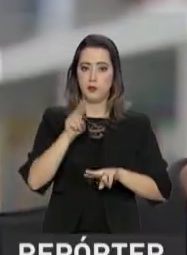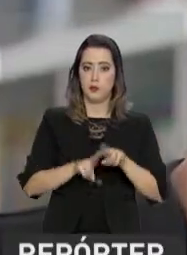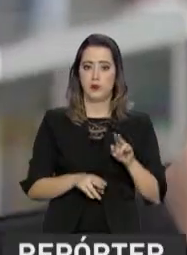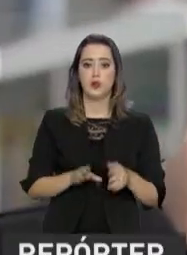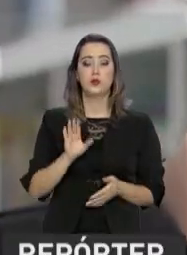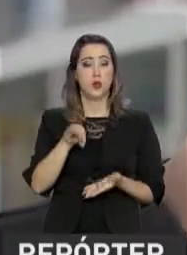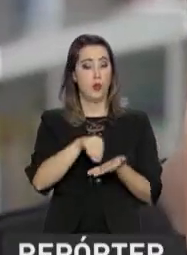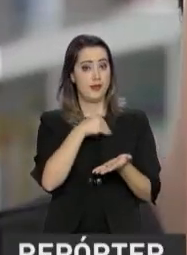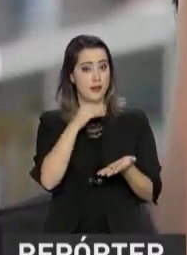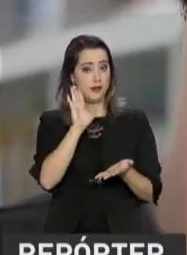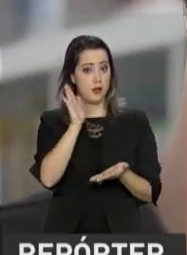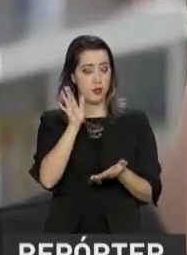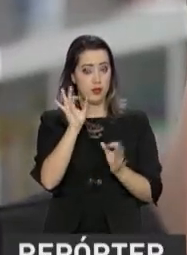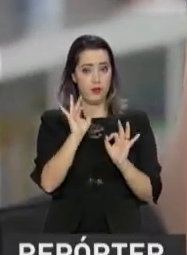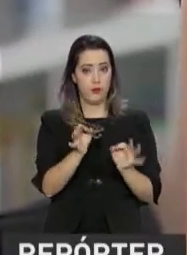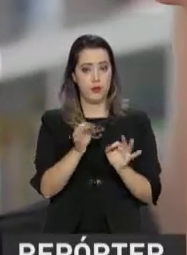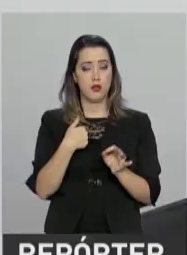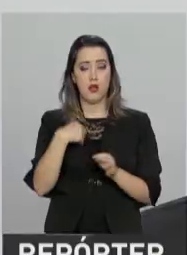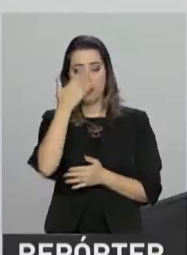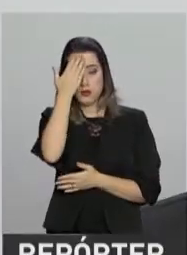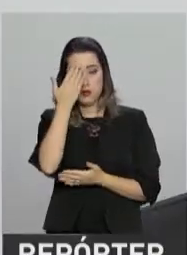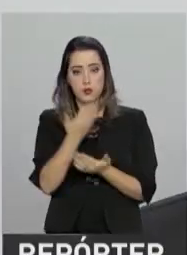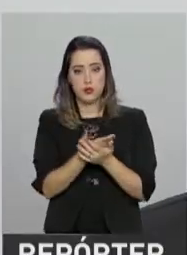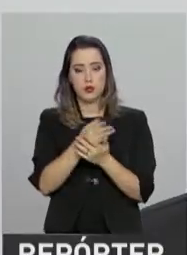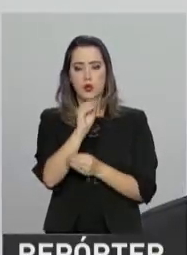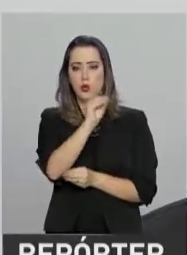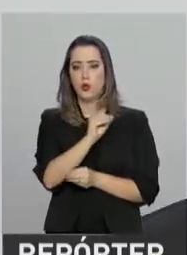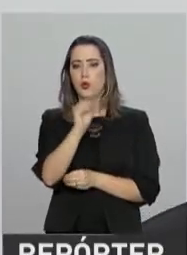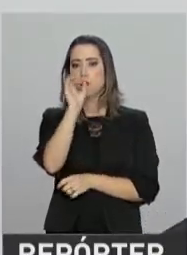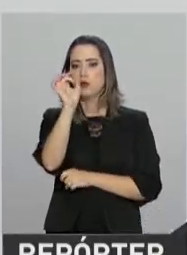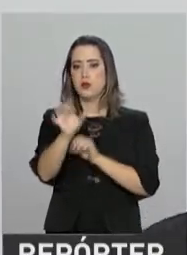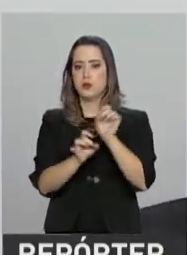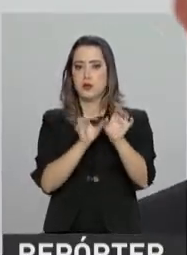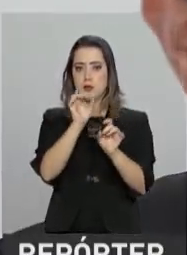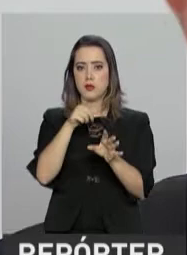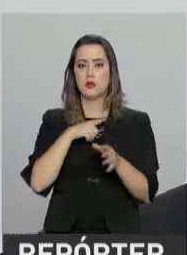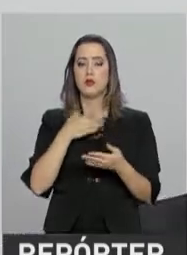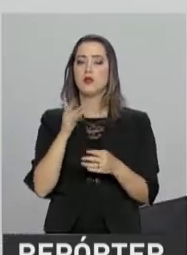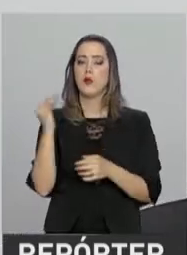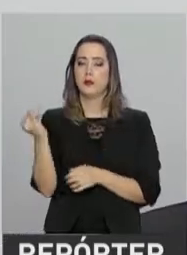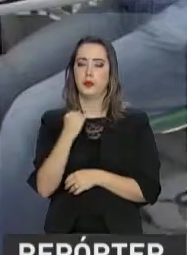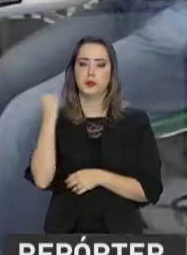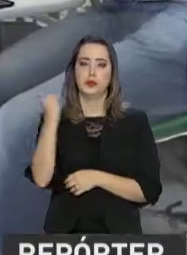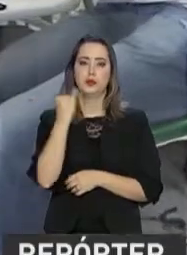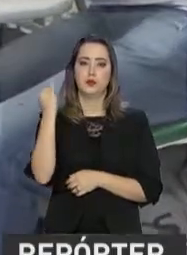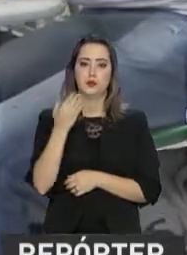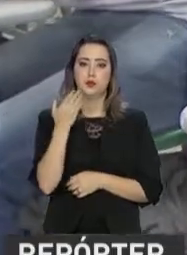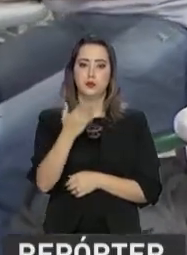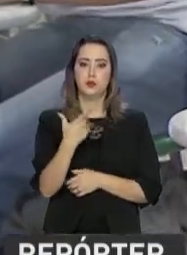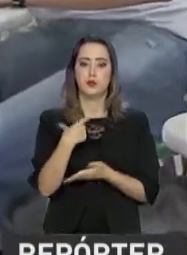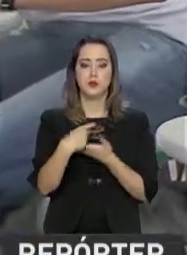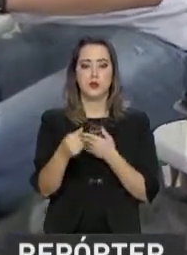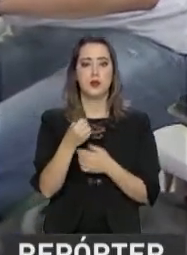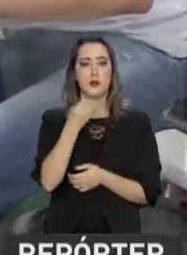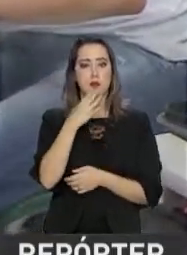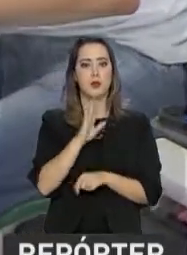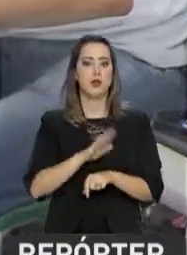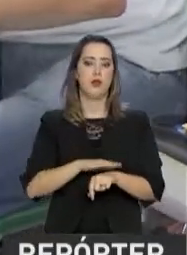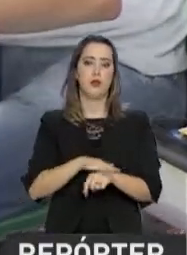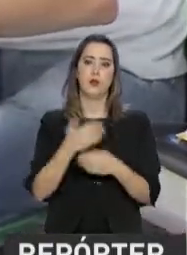inscrição já realizada ea certeza de que o atendimento especializado será fundamental para se sair bem na prova